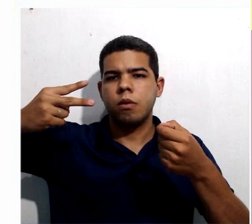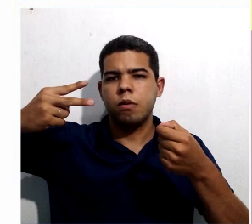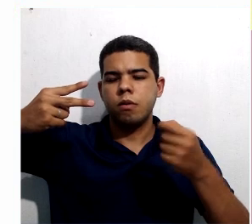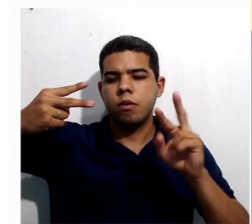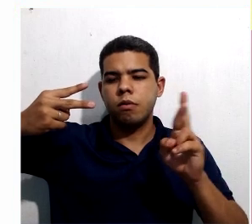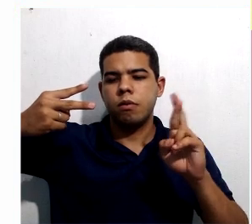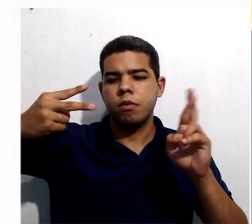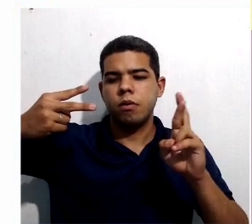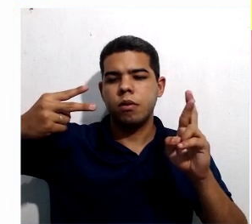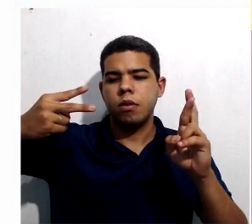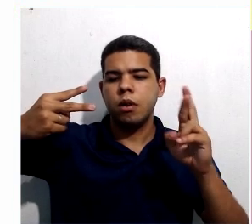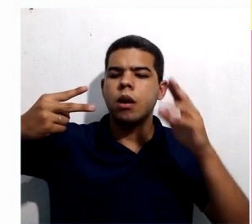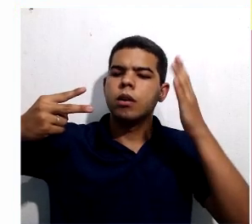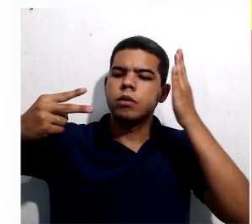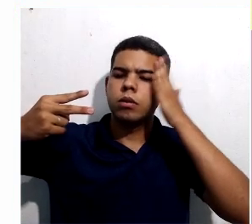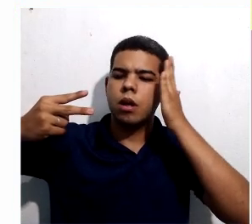120.